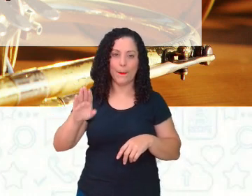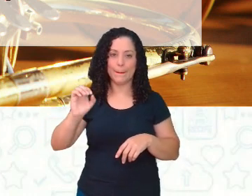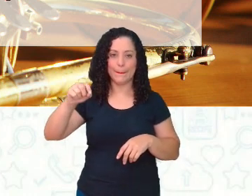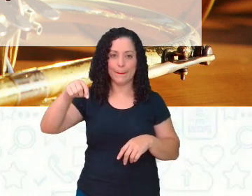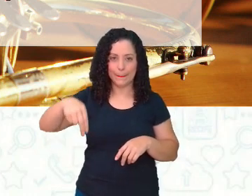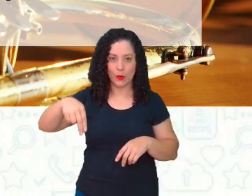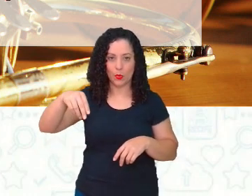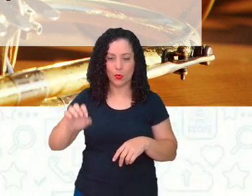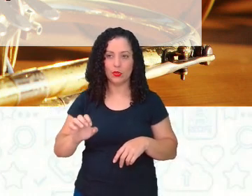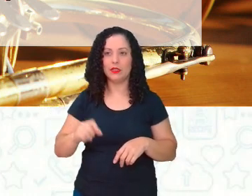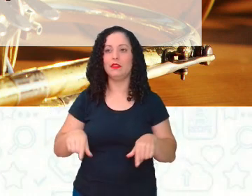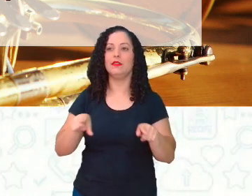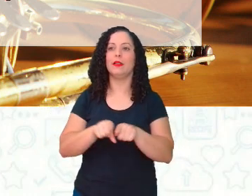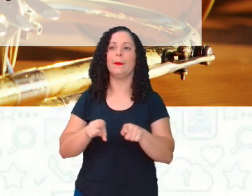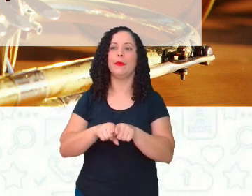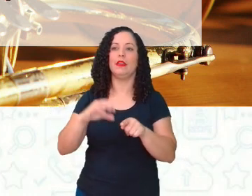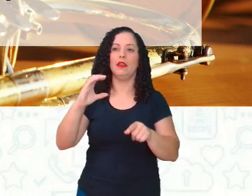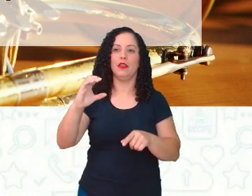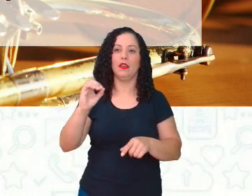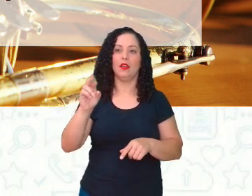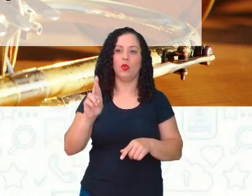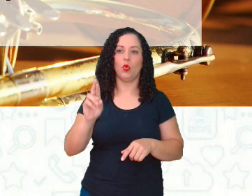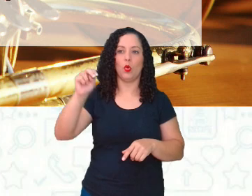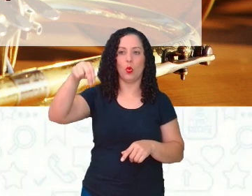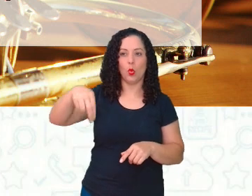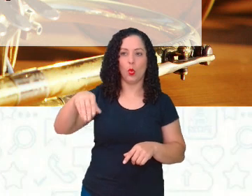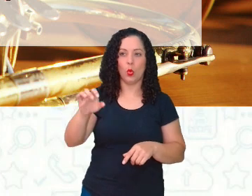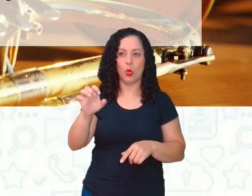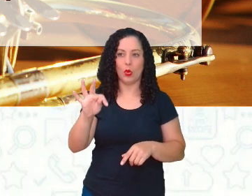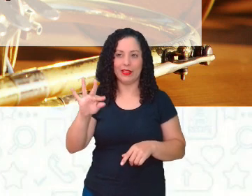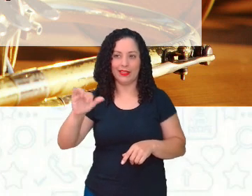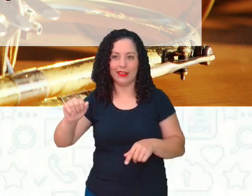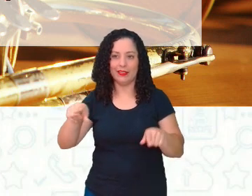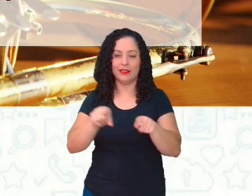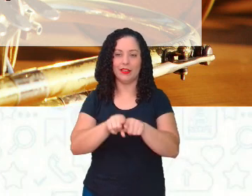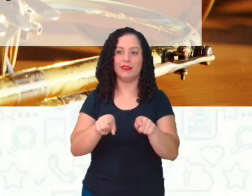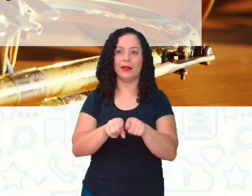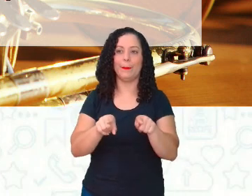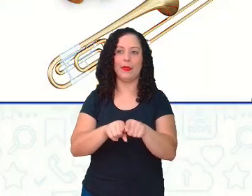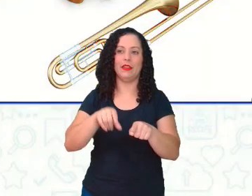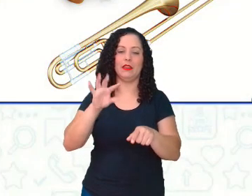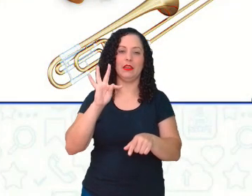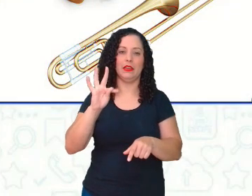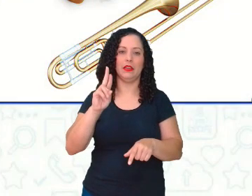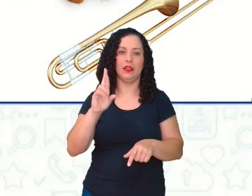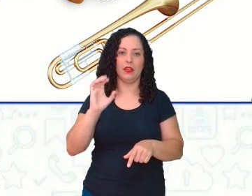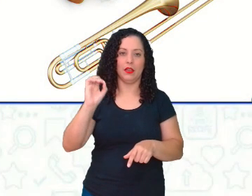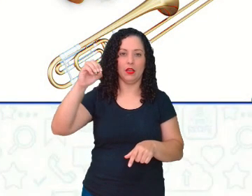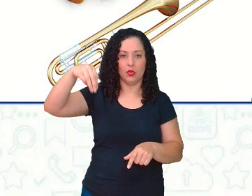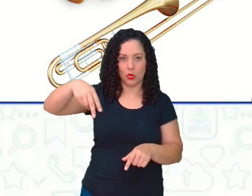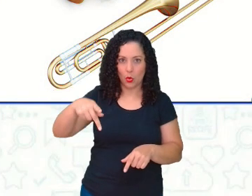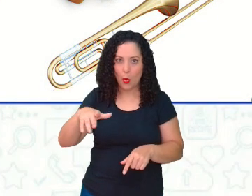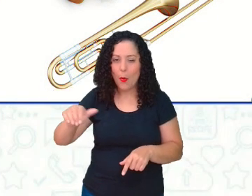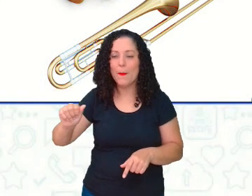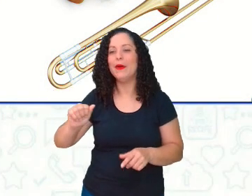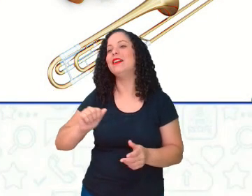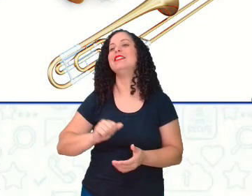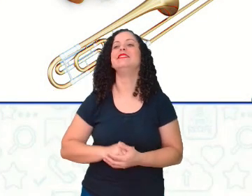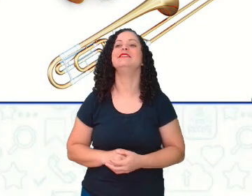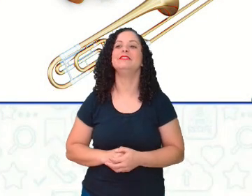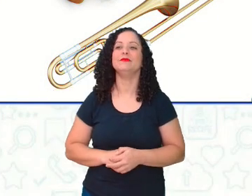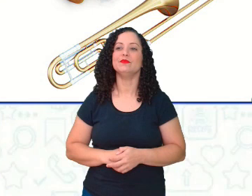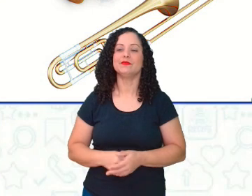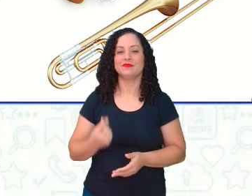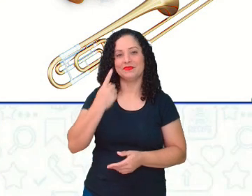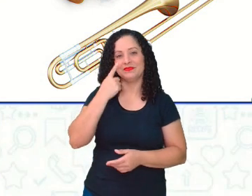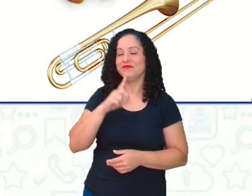são os mais conhecidos, tá, gente? Existem outros instrumentos, tá? A gente não dá conta aqui de ver todos. Vamos ver aqui, aí vocês